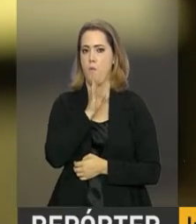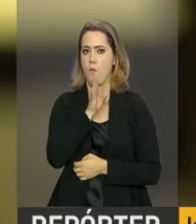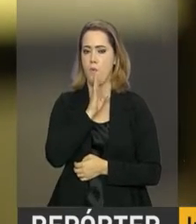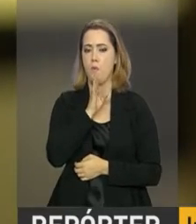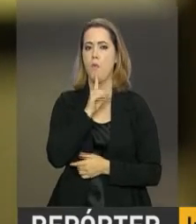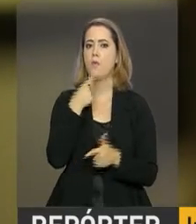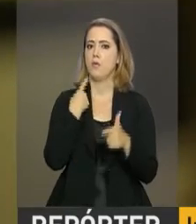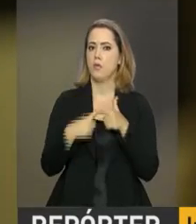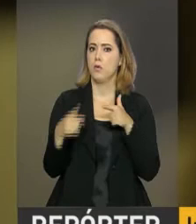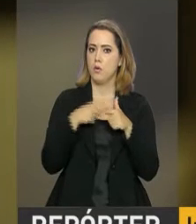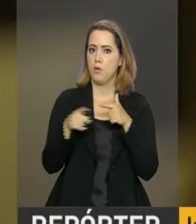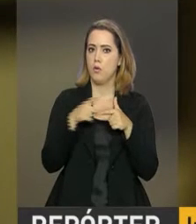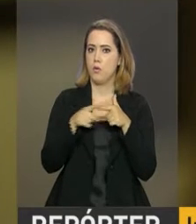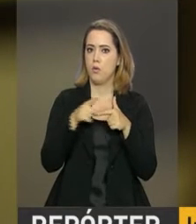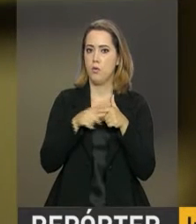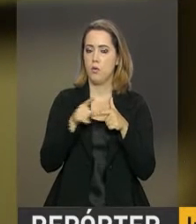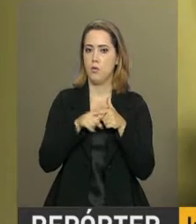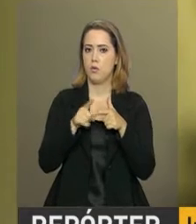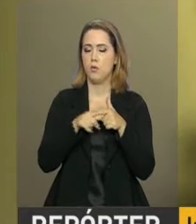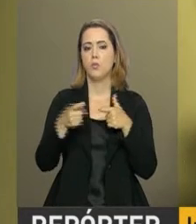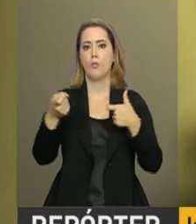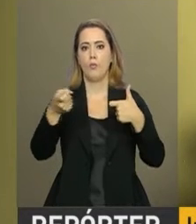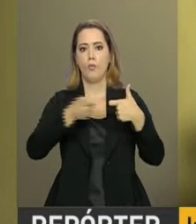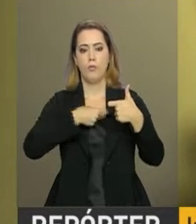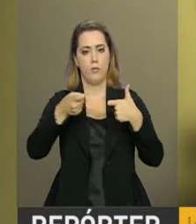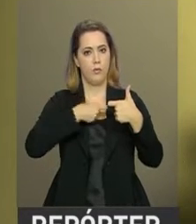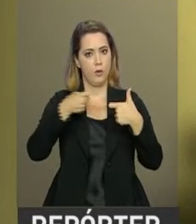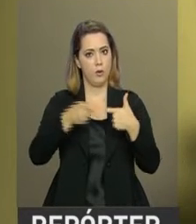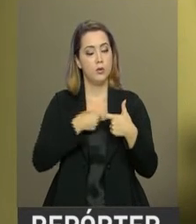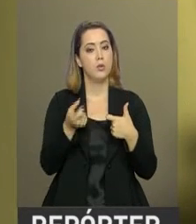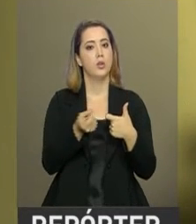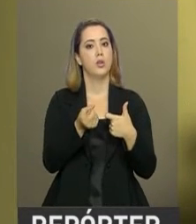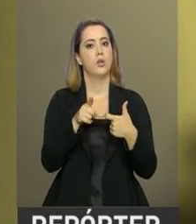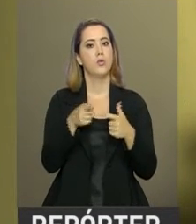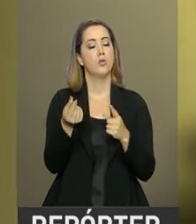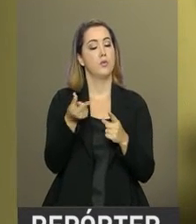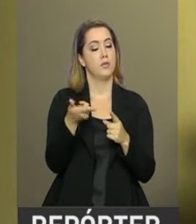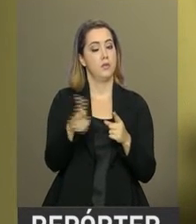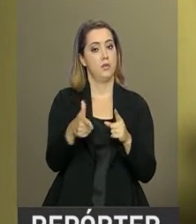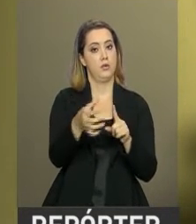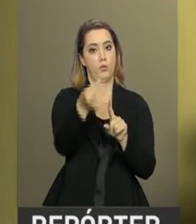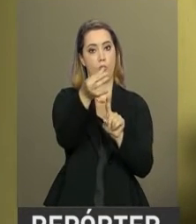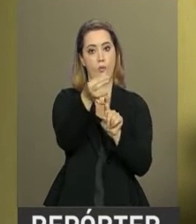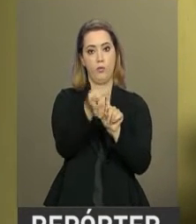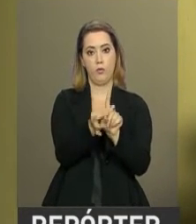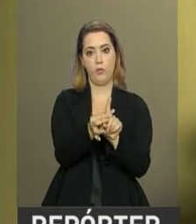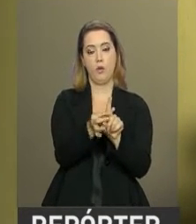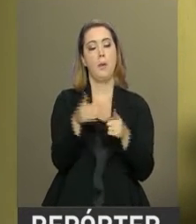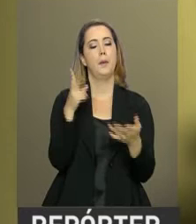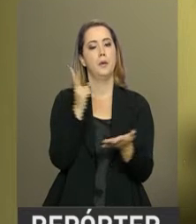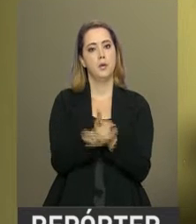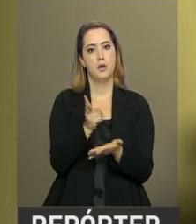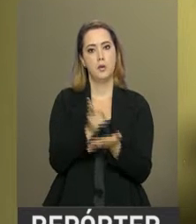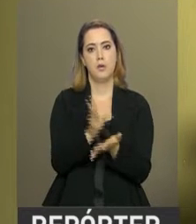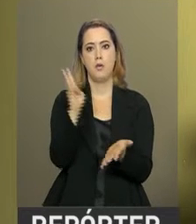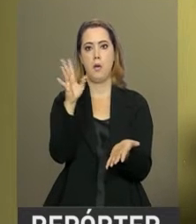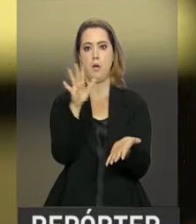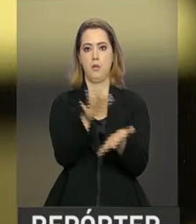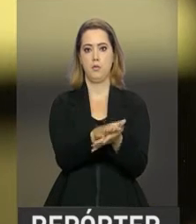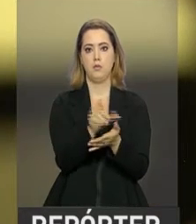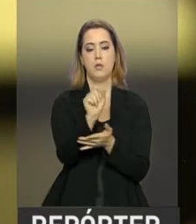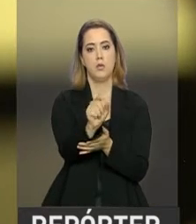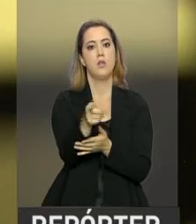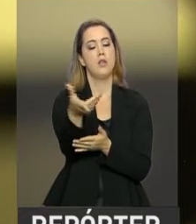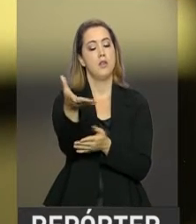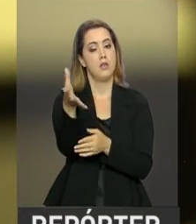consequências do sexo desprotegido mesmo em um relacionamento estável ele contraiu a sífilis é uma doença infecciosa causada